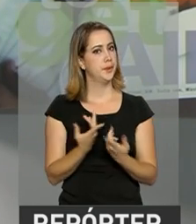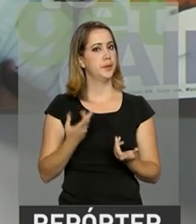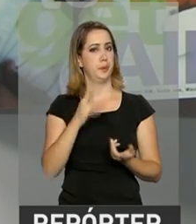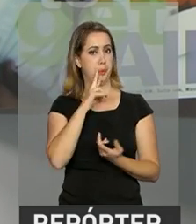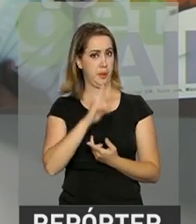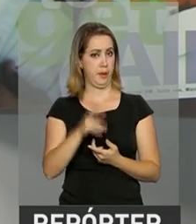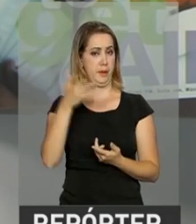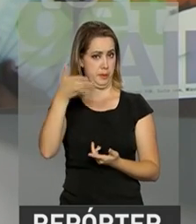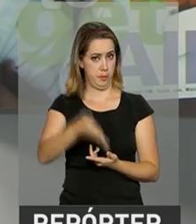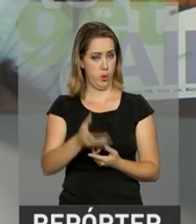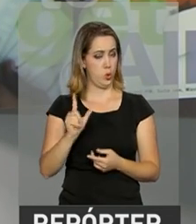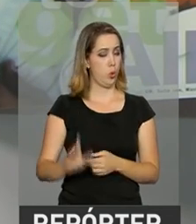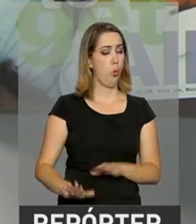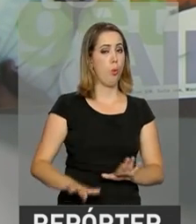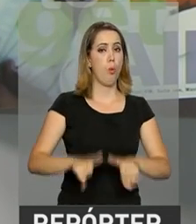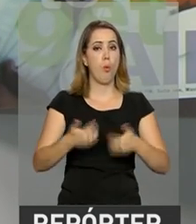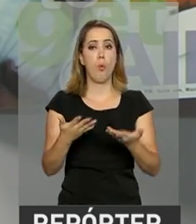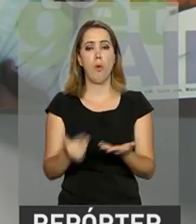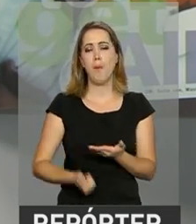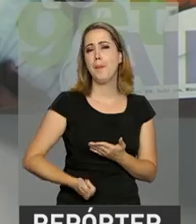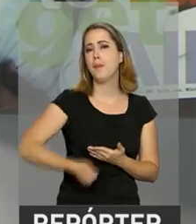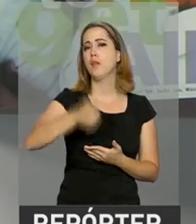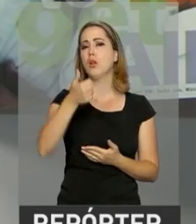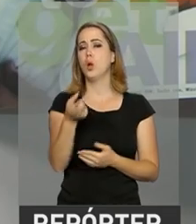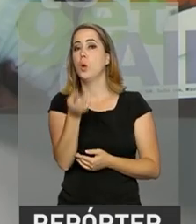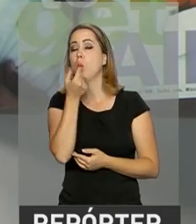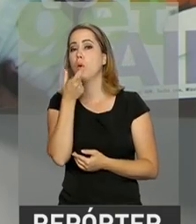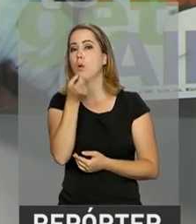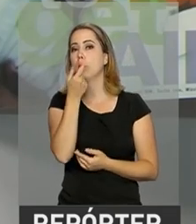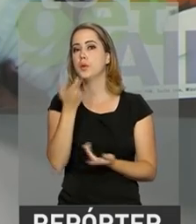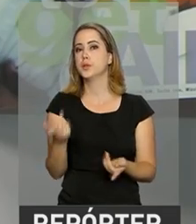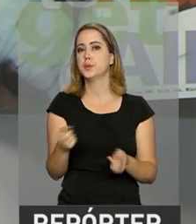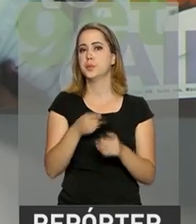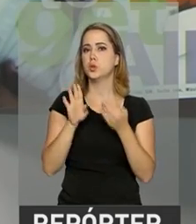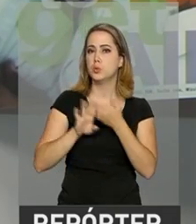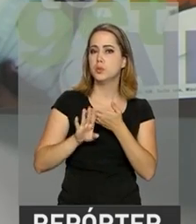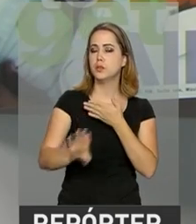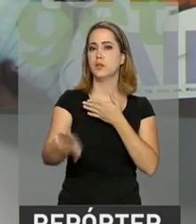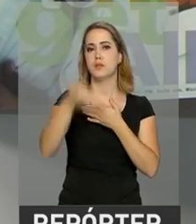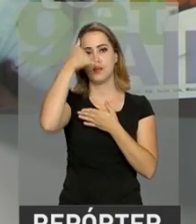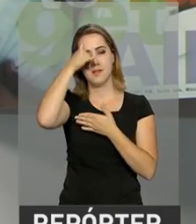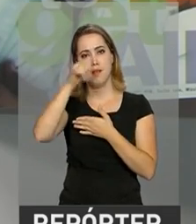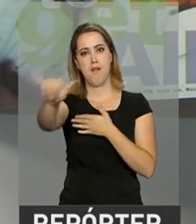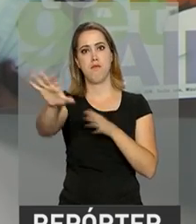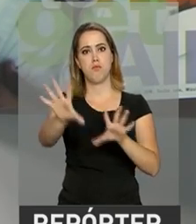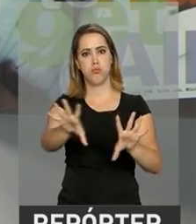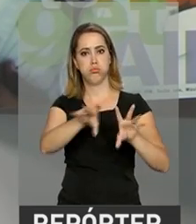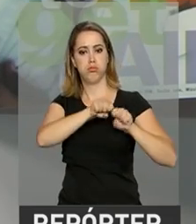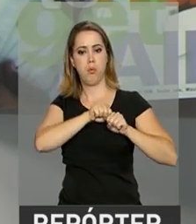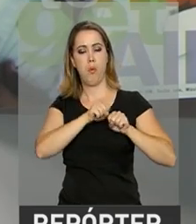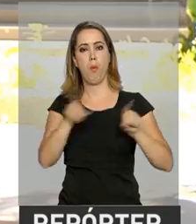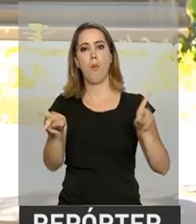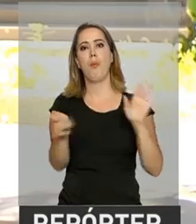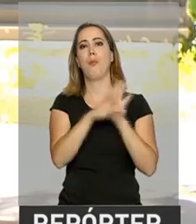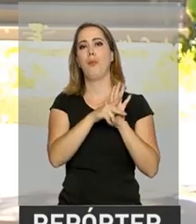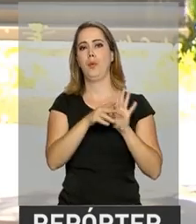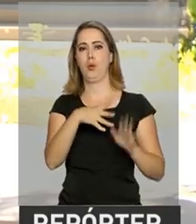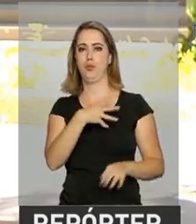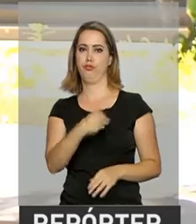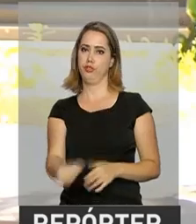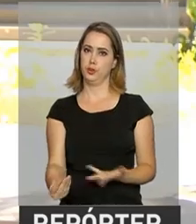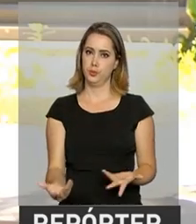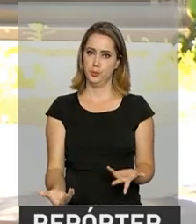genotipagem o melhor esquema antirretroviral para prevenir a transmissão vertical em cada um desses casos o